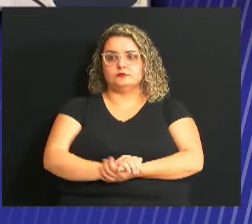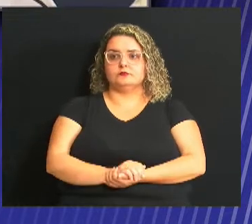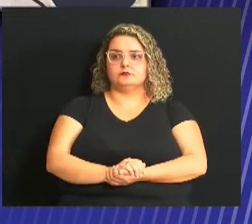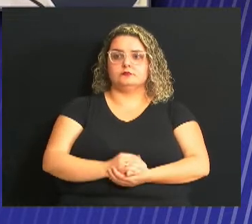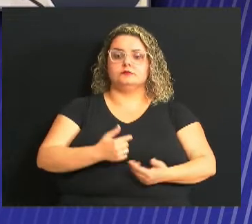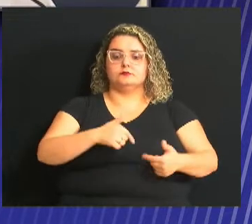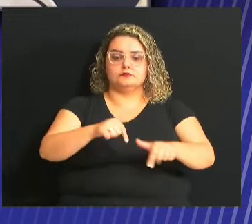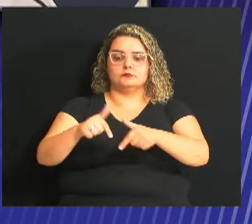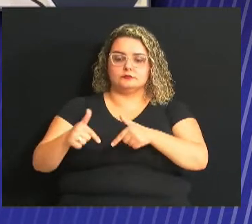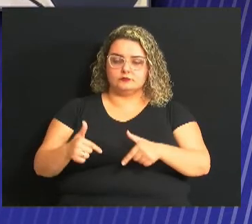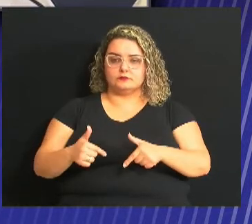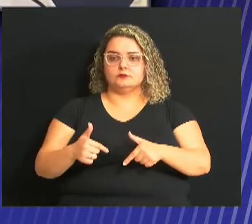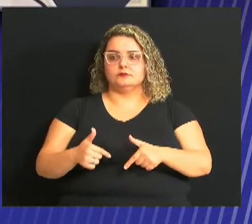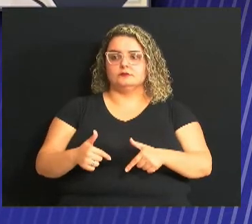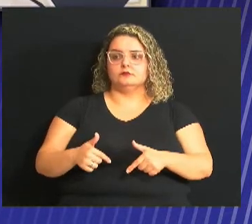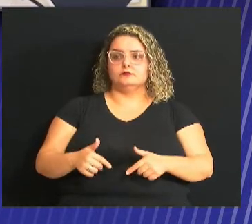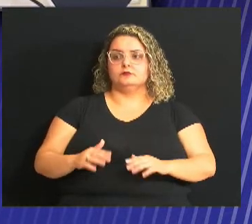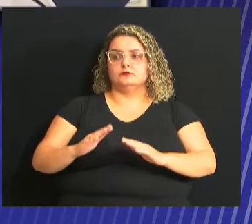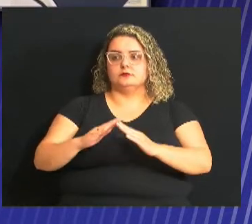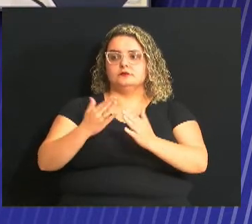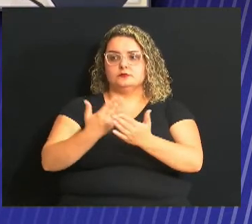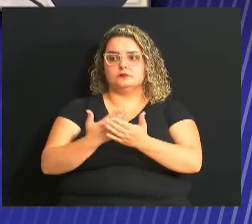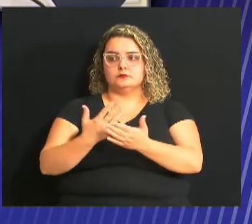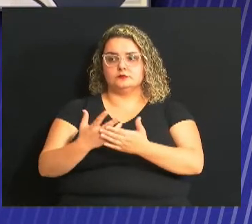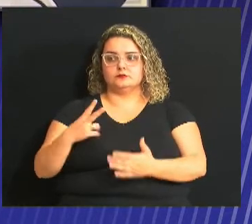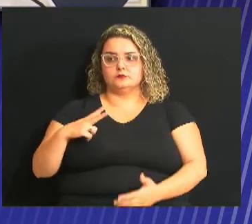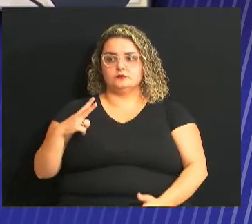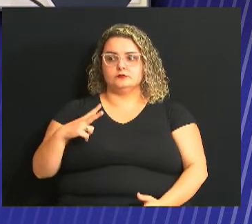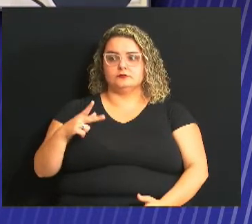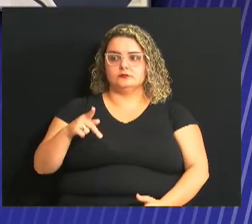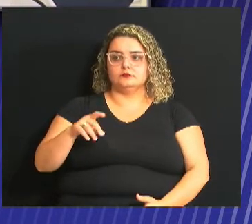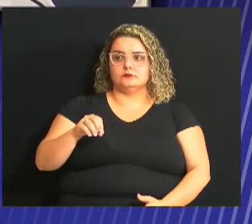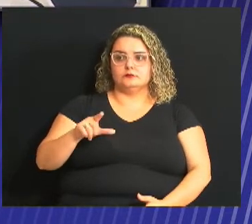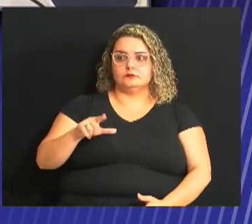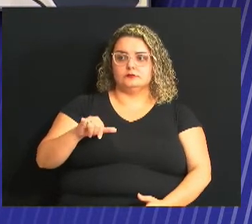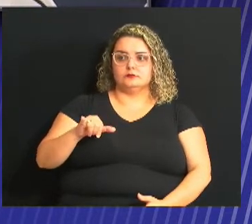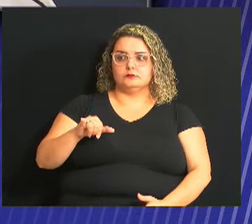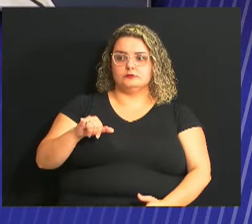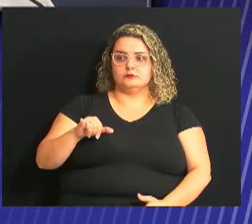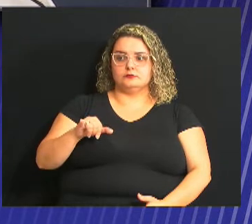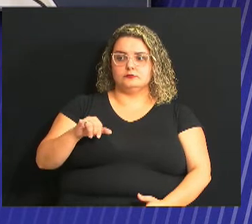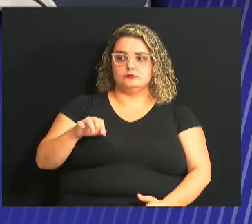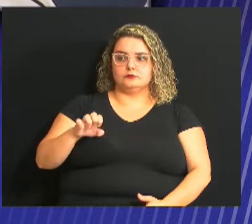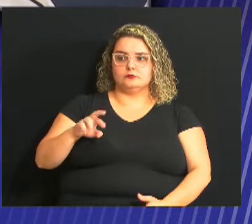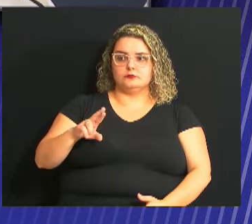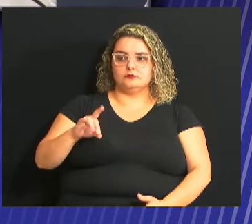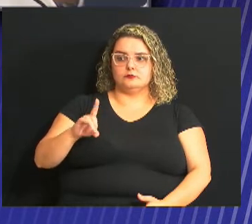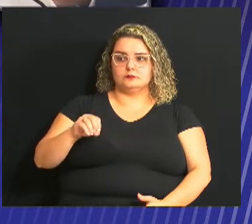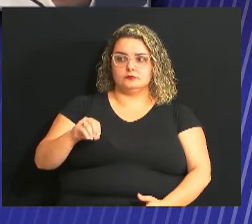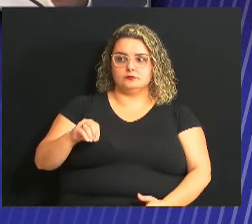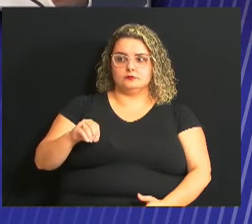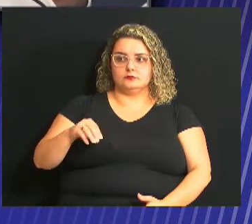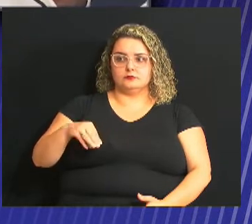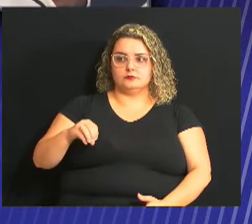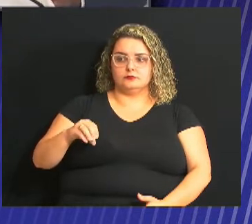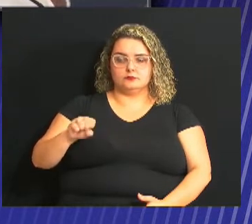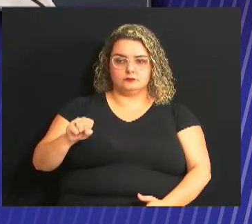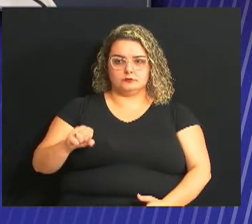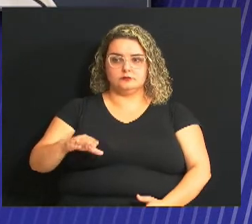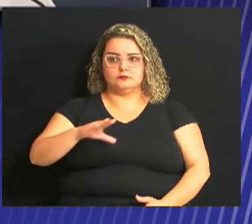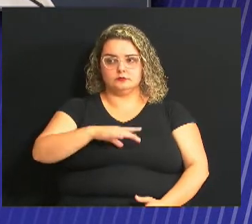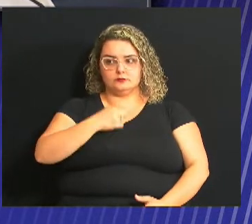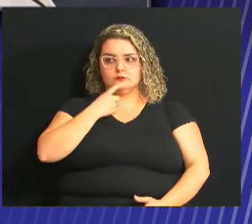em colégios particulares como colégios Pueri Domus, em Campinas e região, mas sua